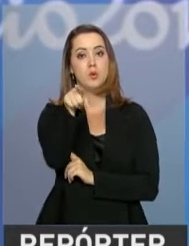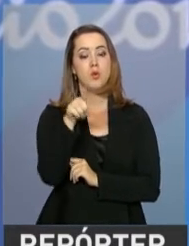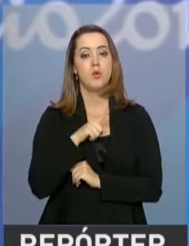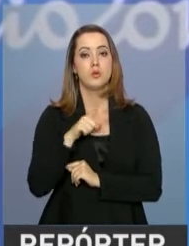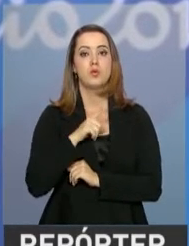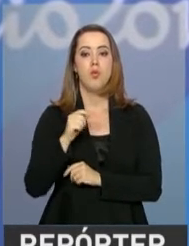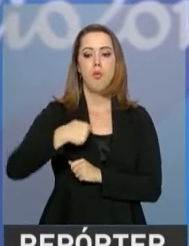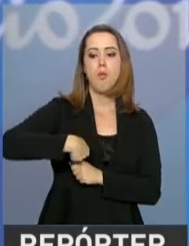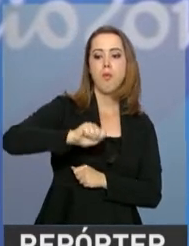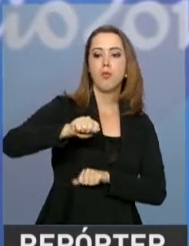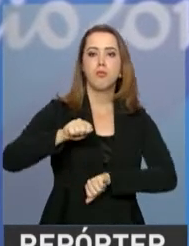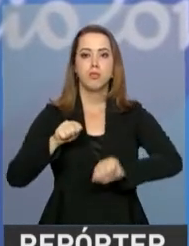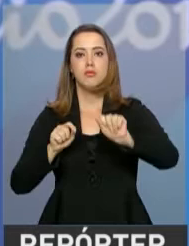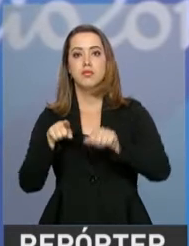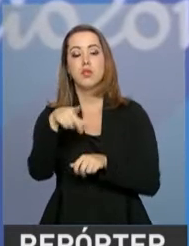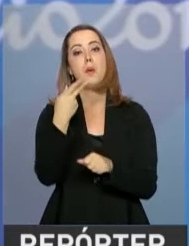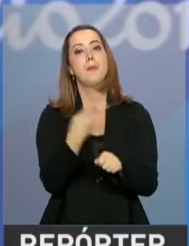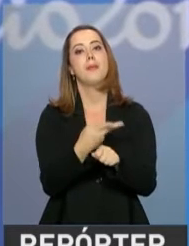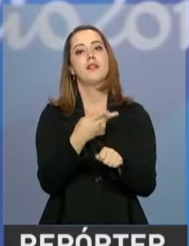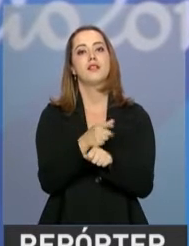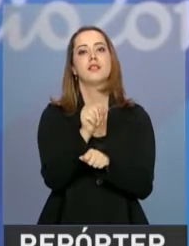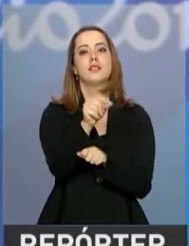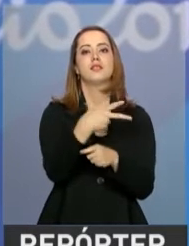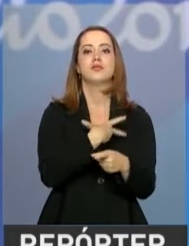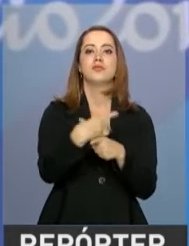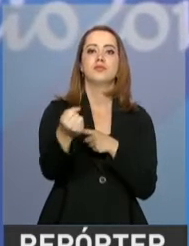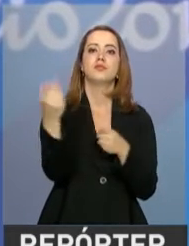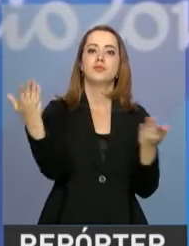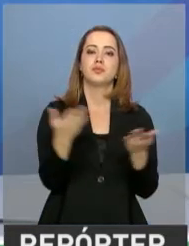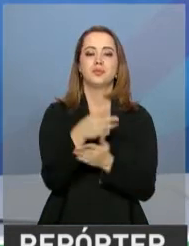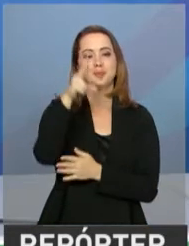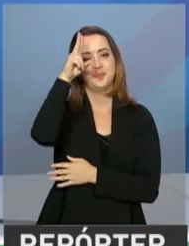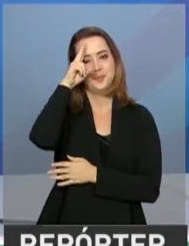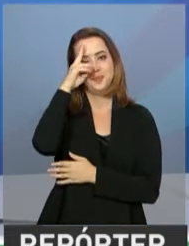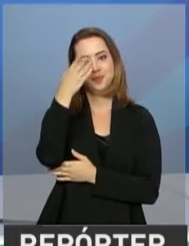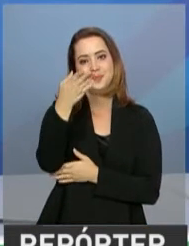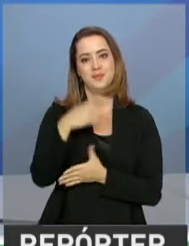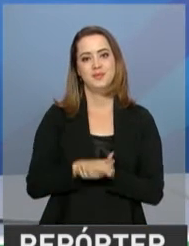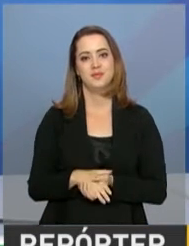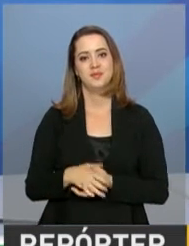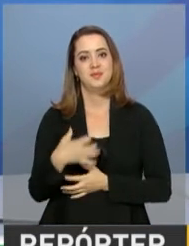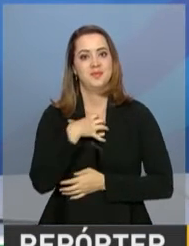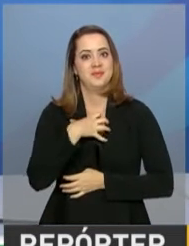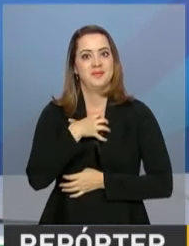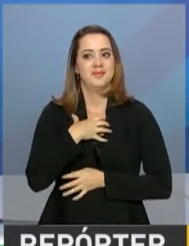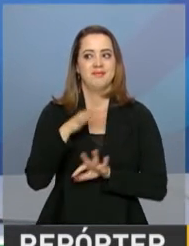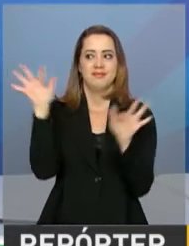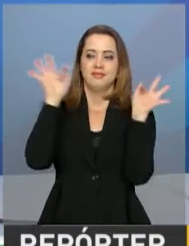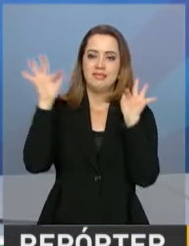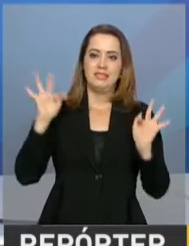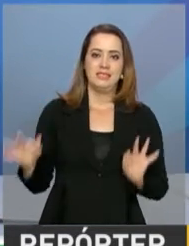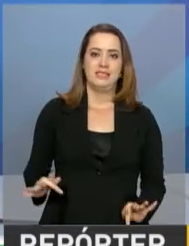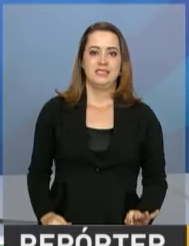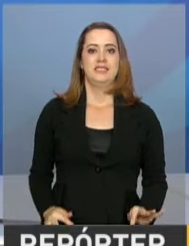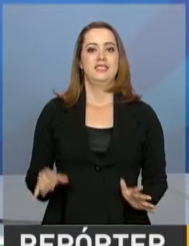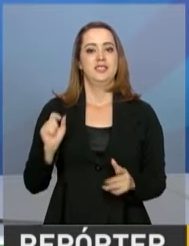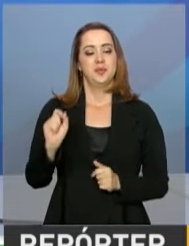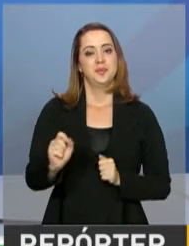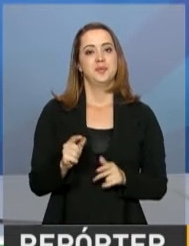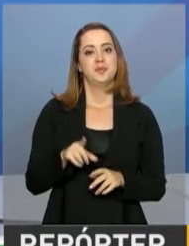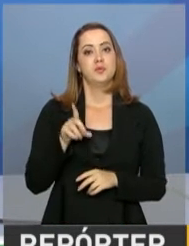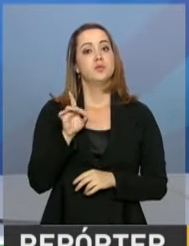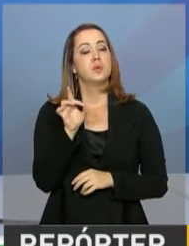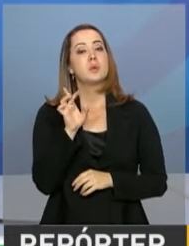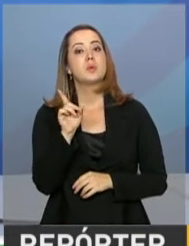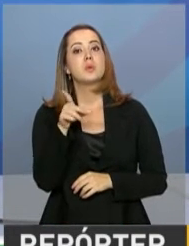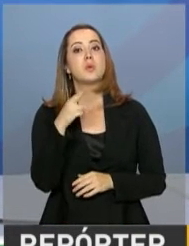Stroh é o dono da prata na classe 7, conquistada nesta segunda-feira. A gente fica numa felicidade imensurável, não só